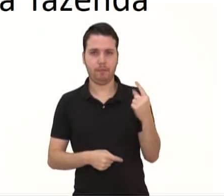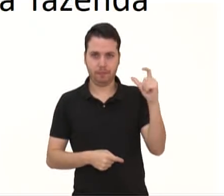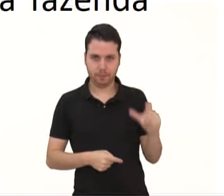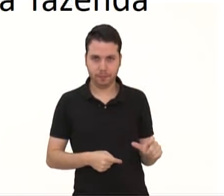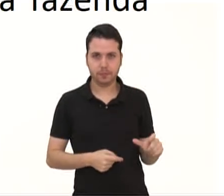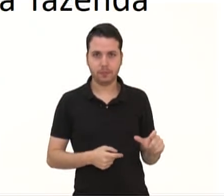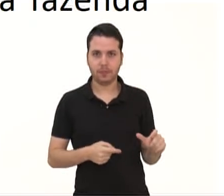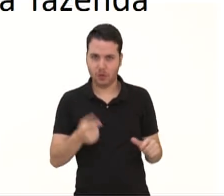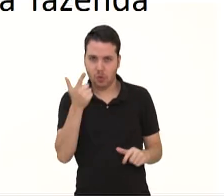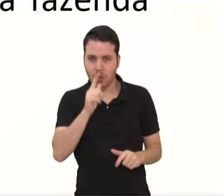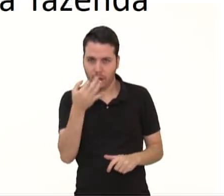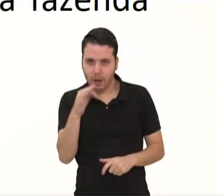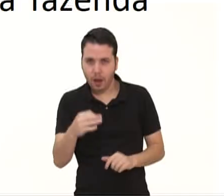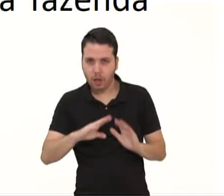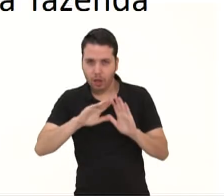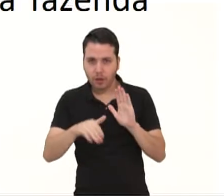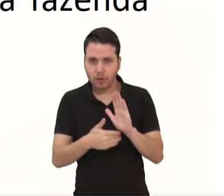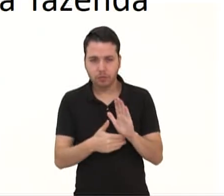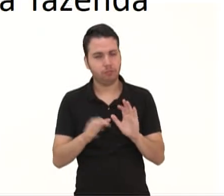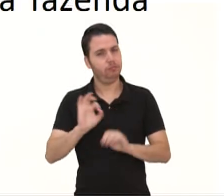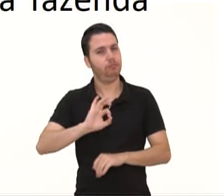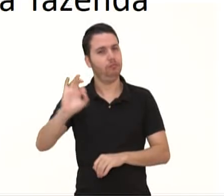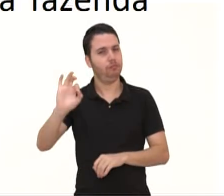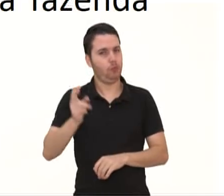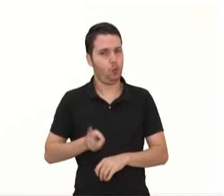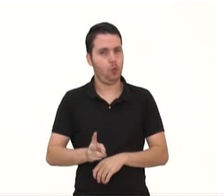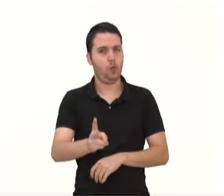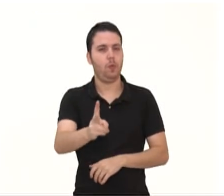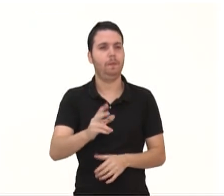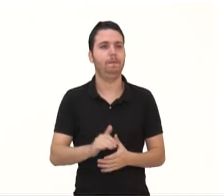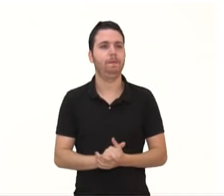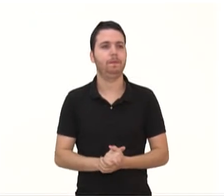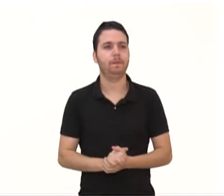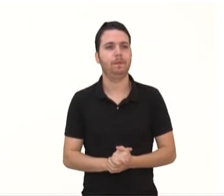tudo? Ótimo. Então vamos para frente.